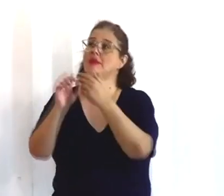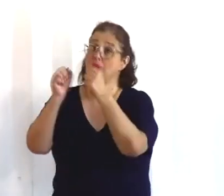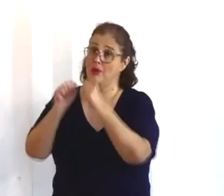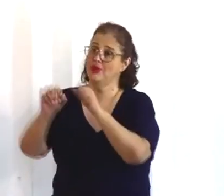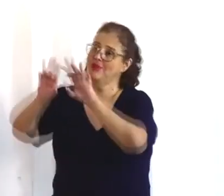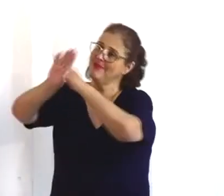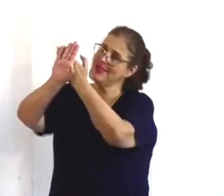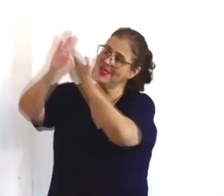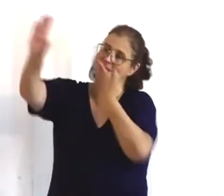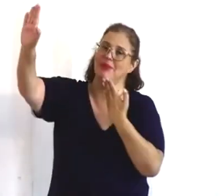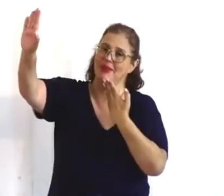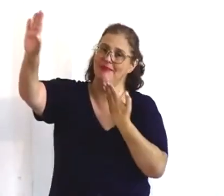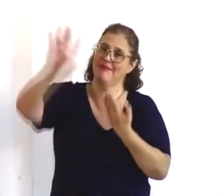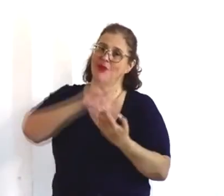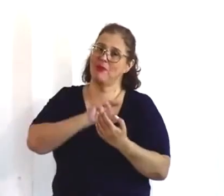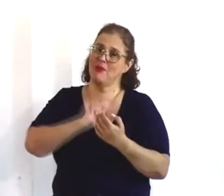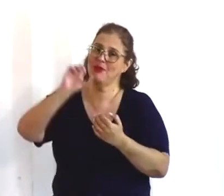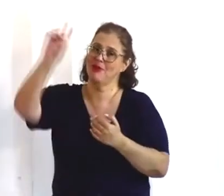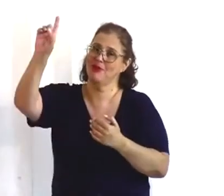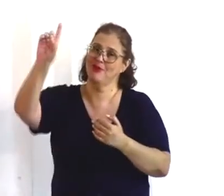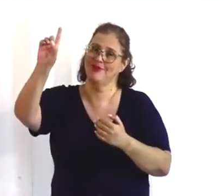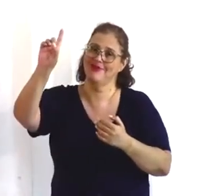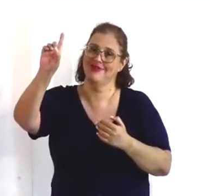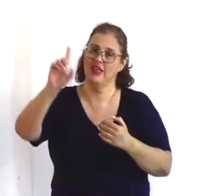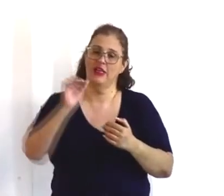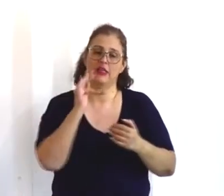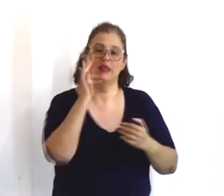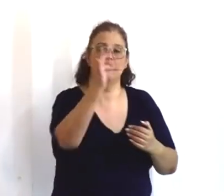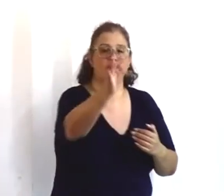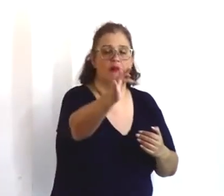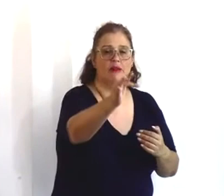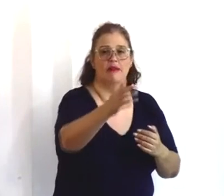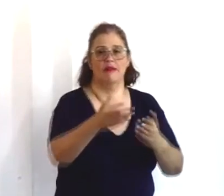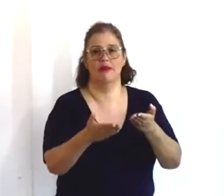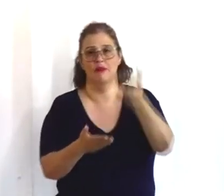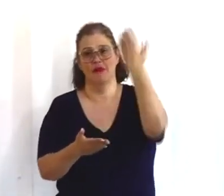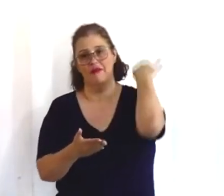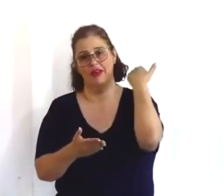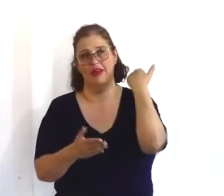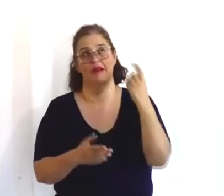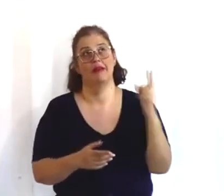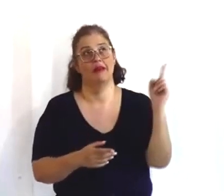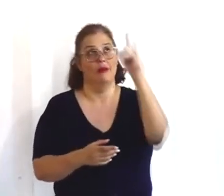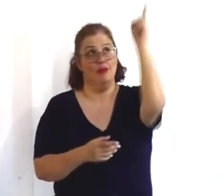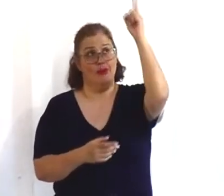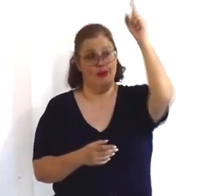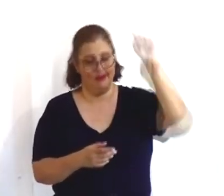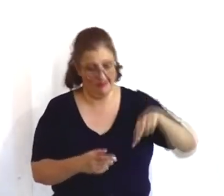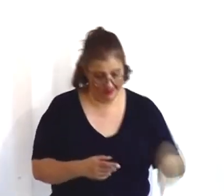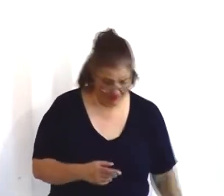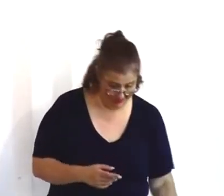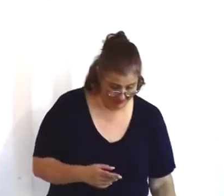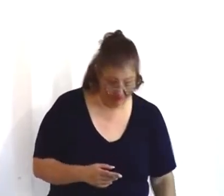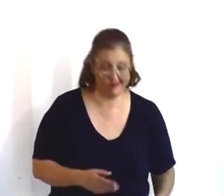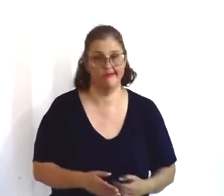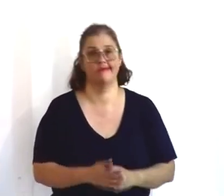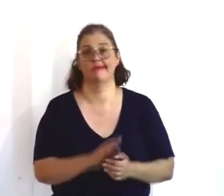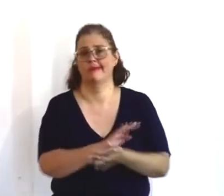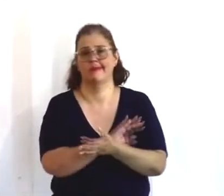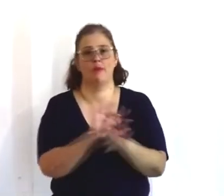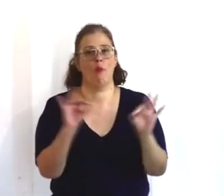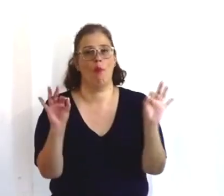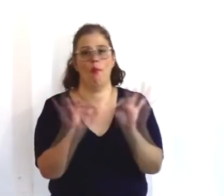as coisas do presente, nem as coisas do porvir, nem altura, nem profundidade, nem qualquer outra criatura. Nada pode nos